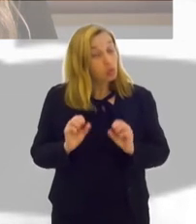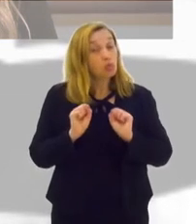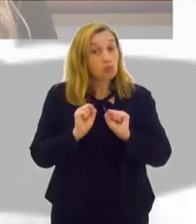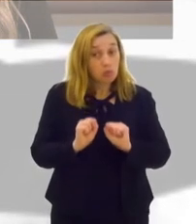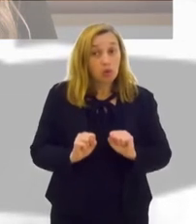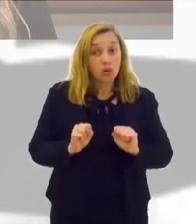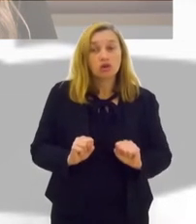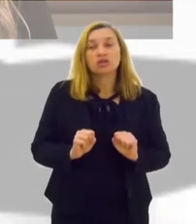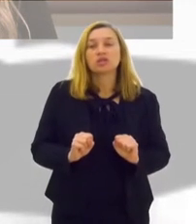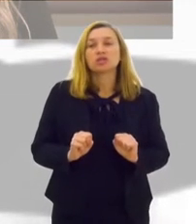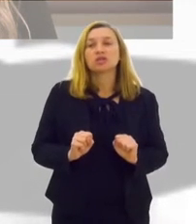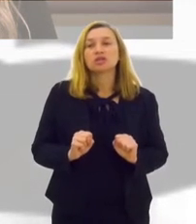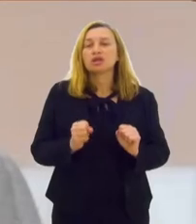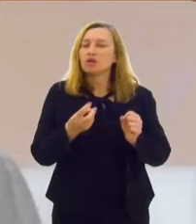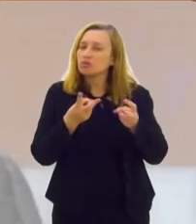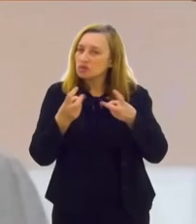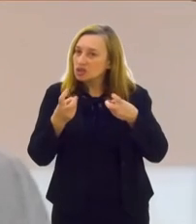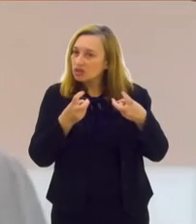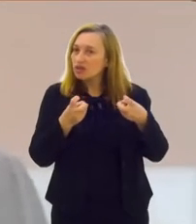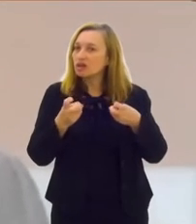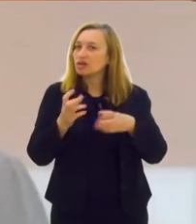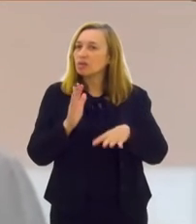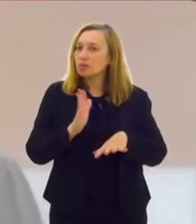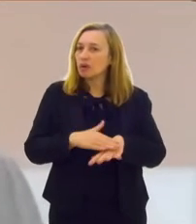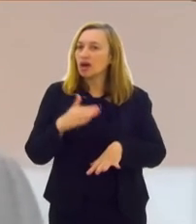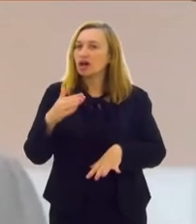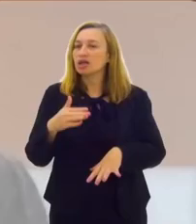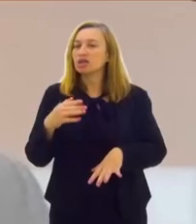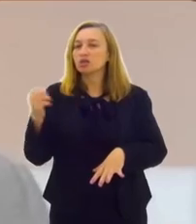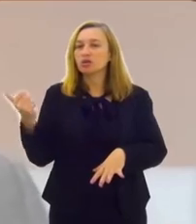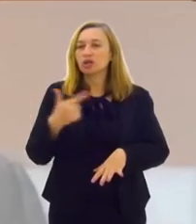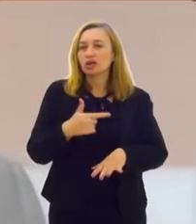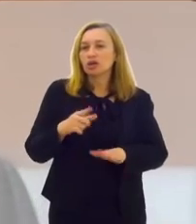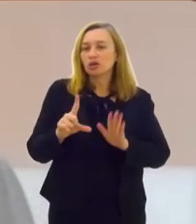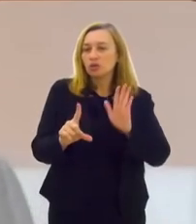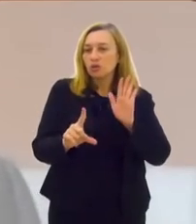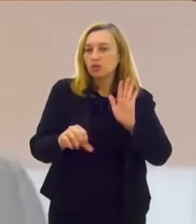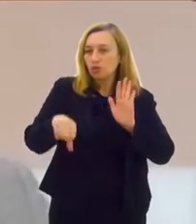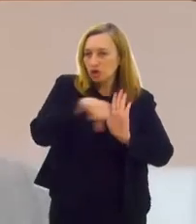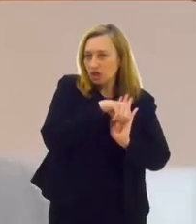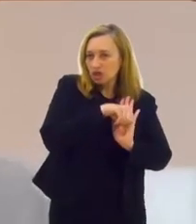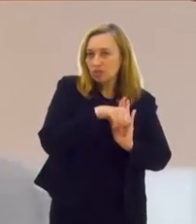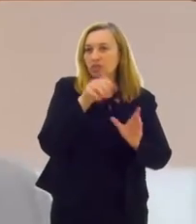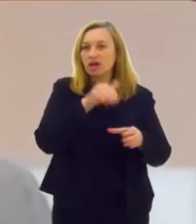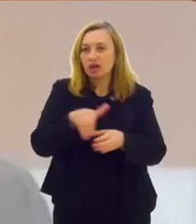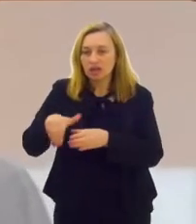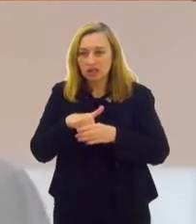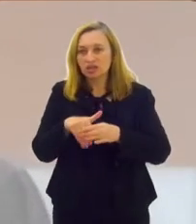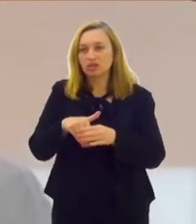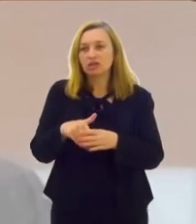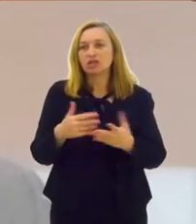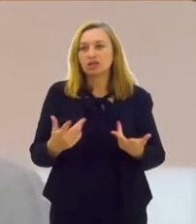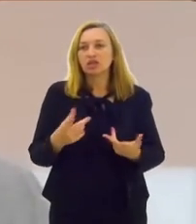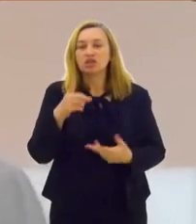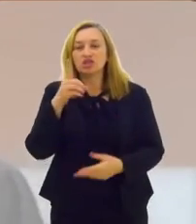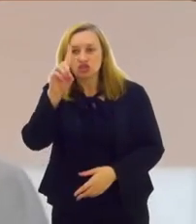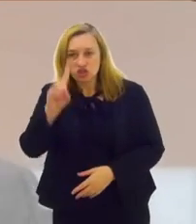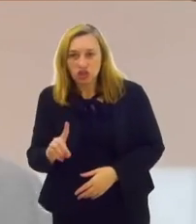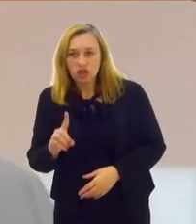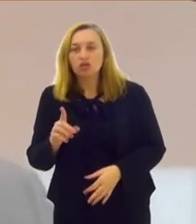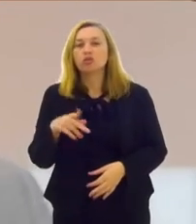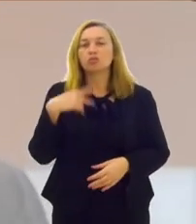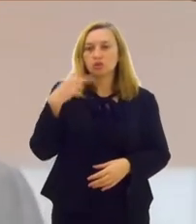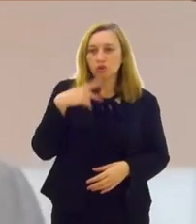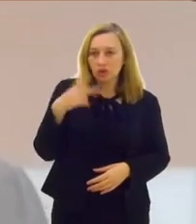ser considerado para ir muito além do crime eleitoral e mesmo ter consequências para os direitos políticos,